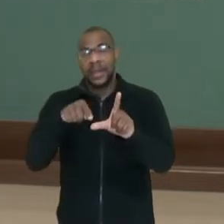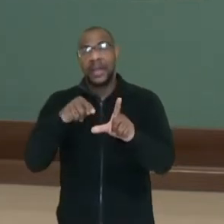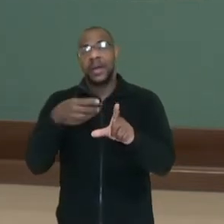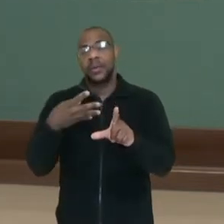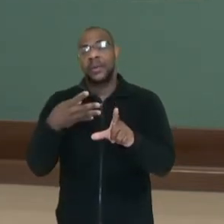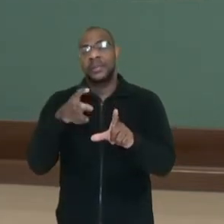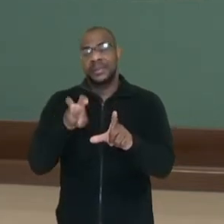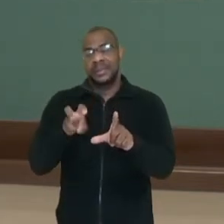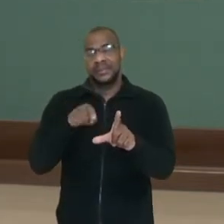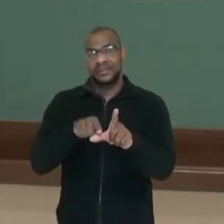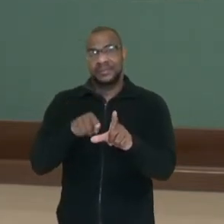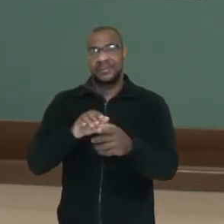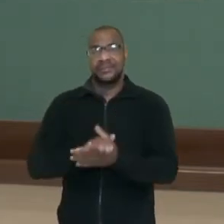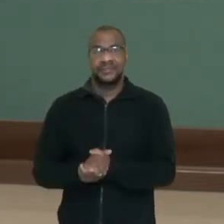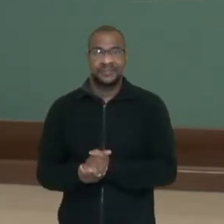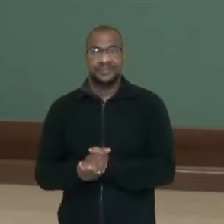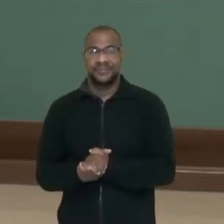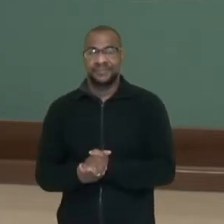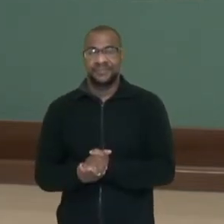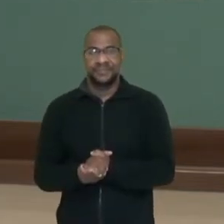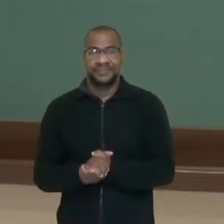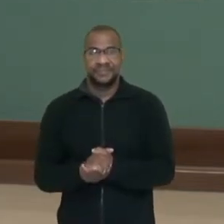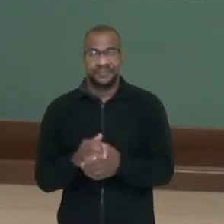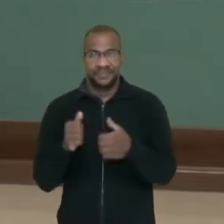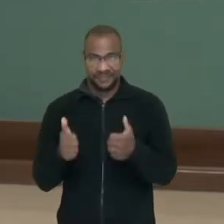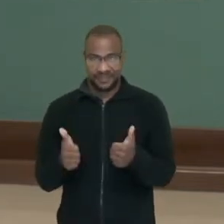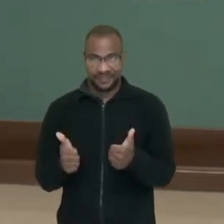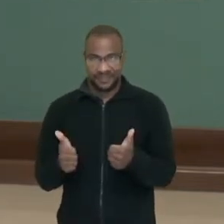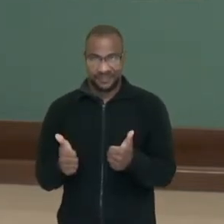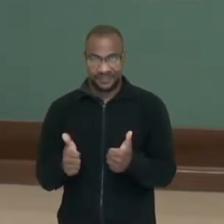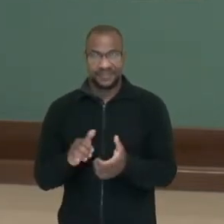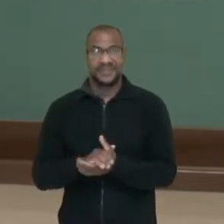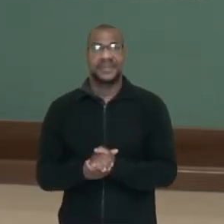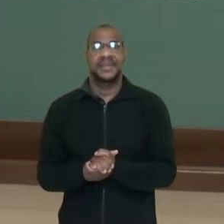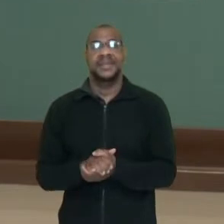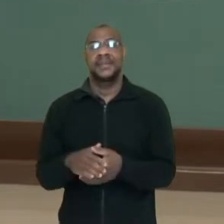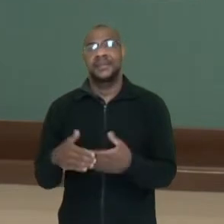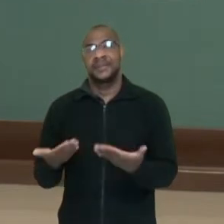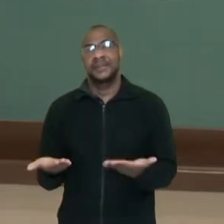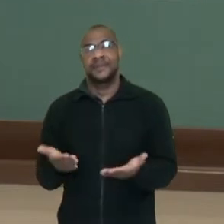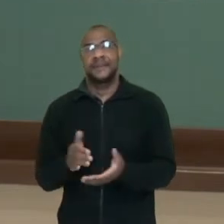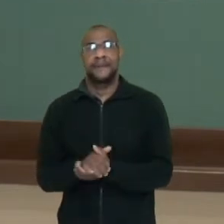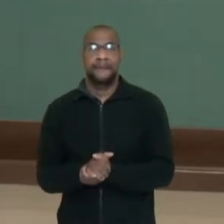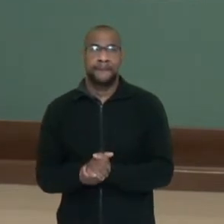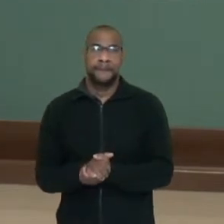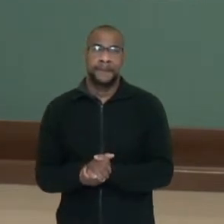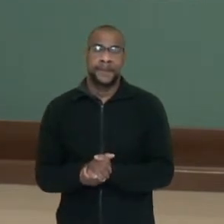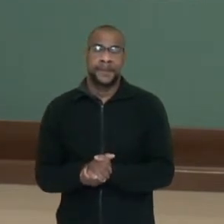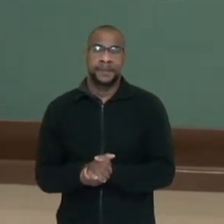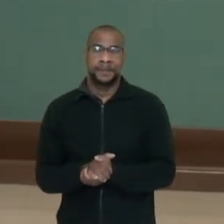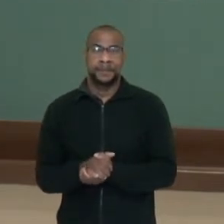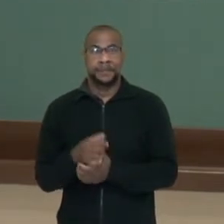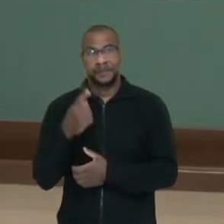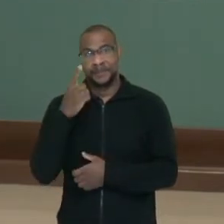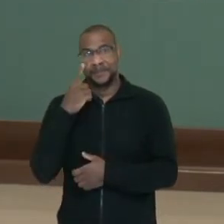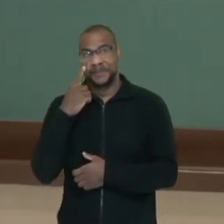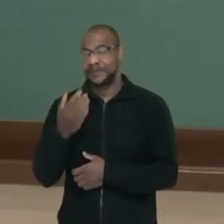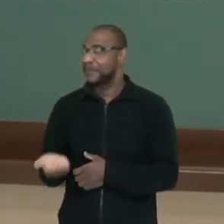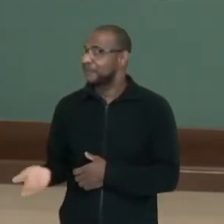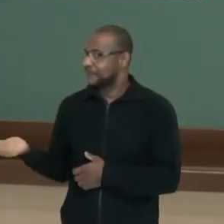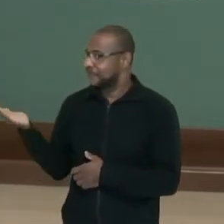viu, 90 graus é por minha conta. Vai ficar piada de nerd, né? Pois é, pode ser que cole, pode ser que cole,